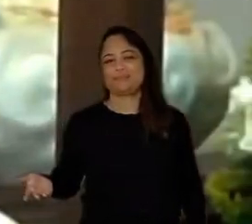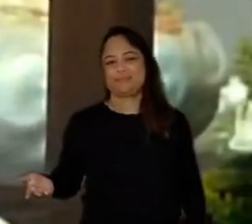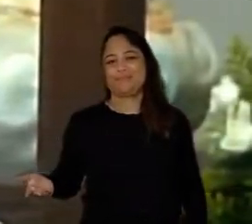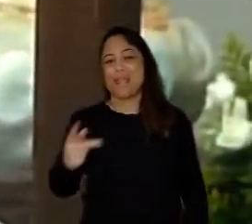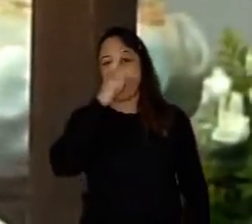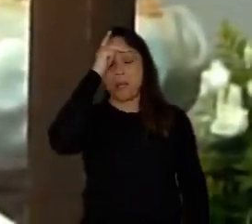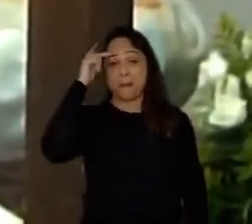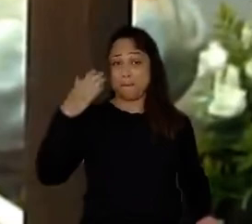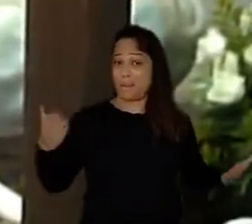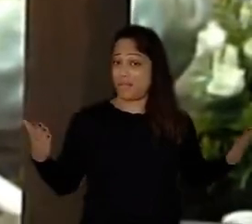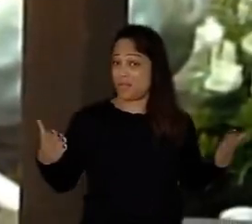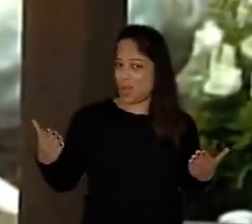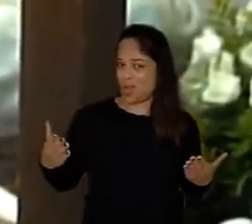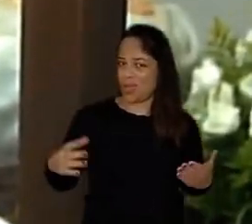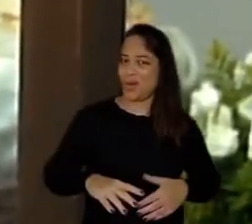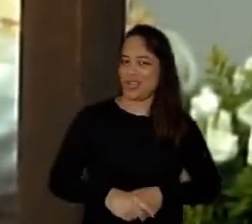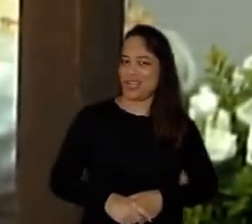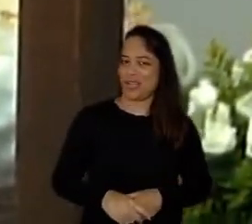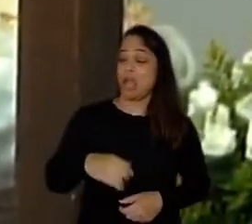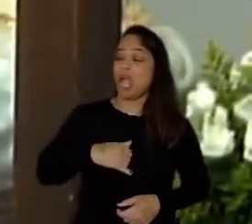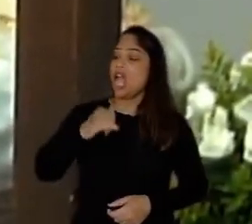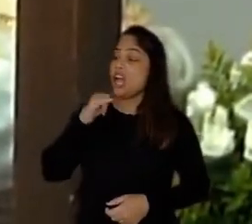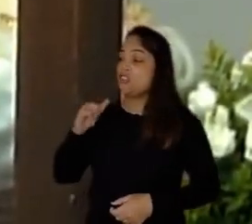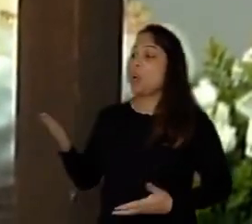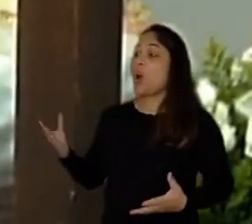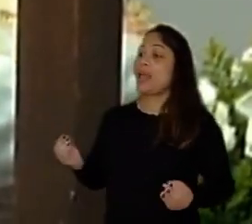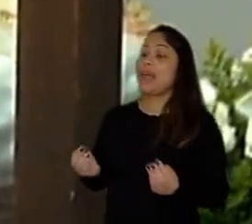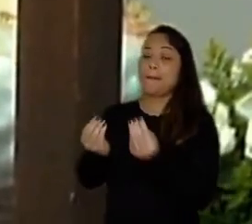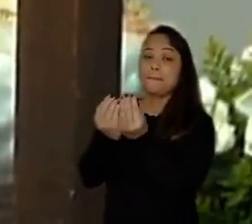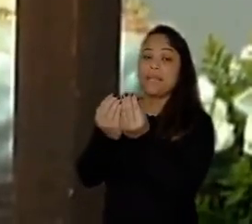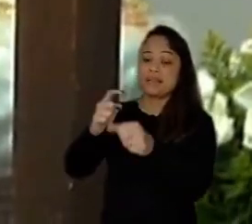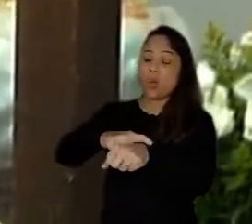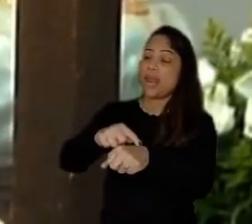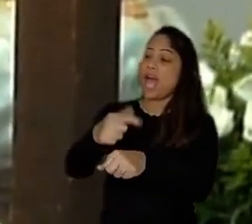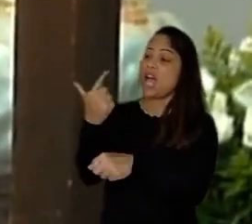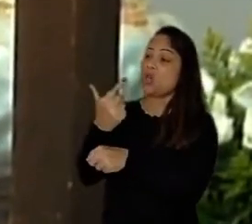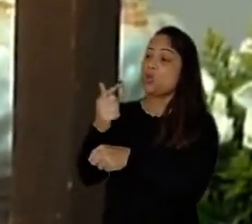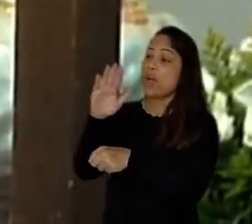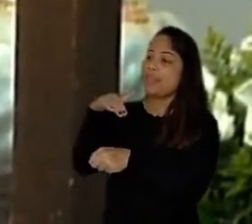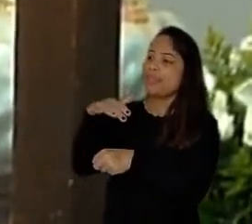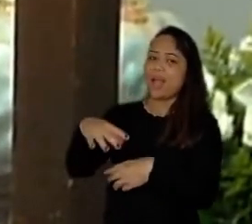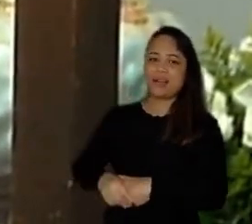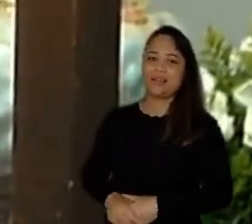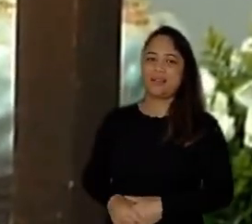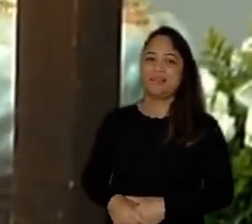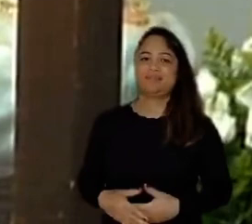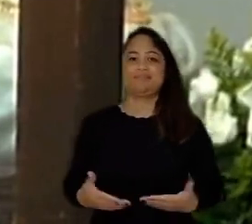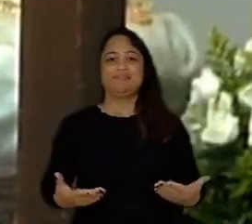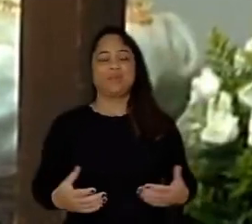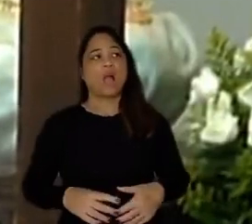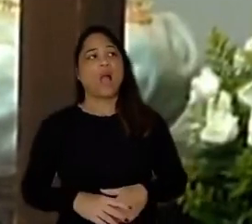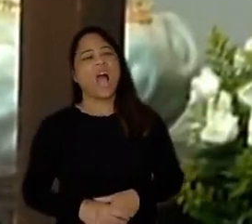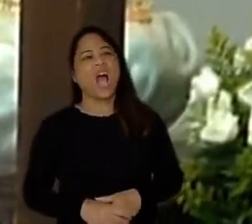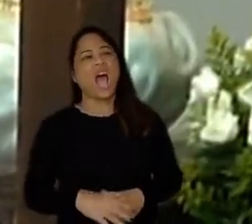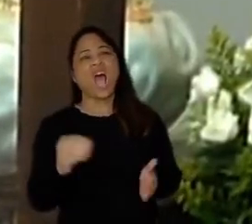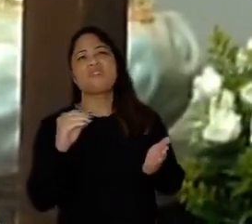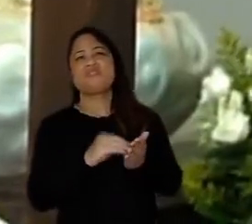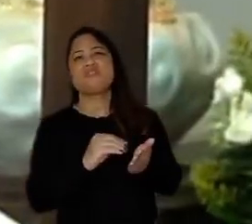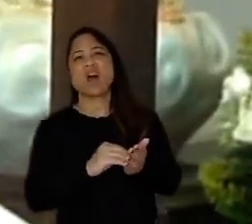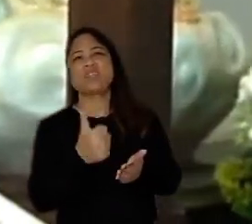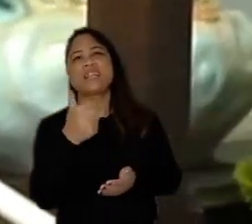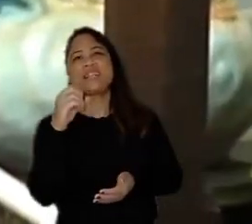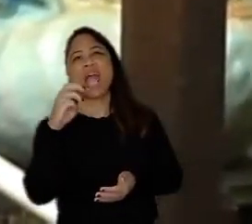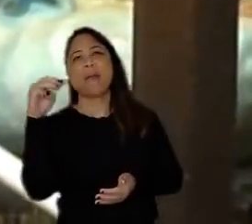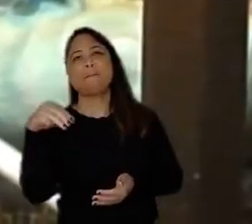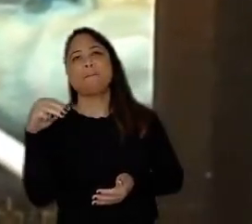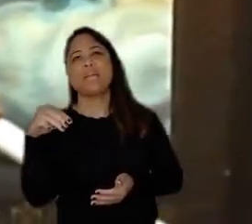A geração de hoje, a gente diz que vai começar 2 horas, 10 para 2 eles saem de casa, e